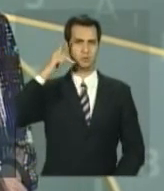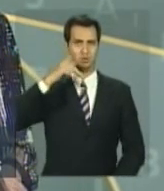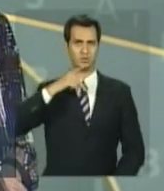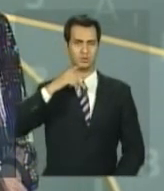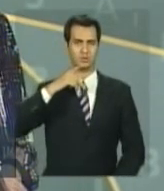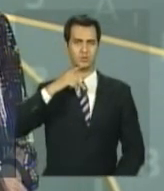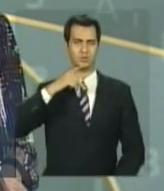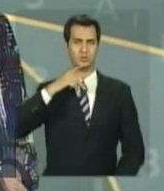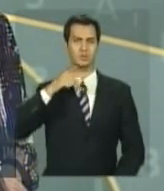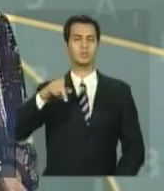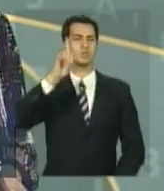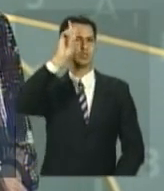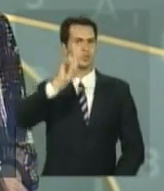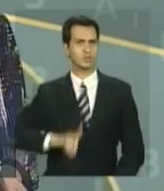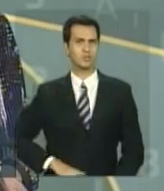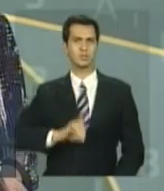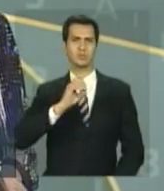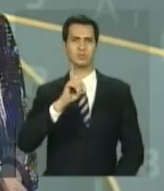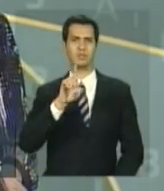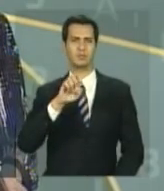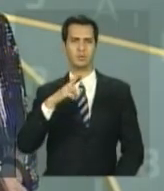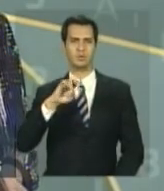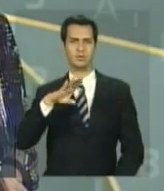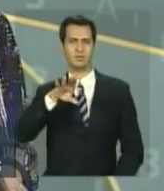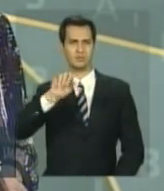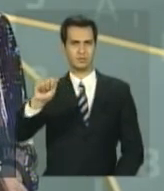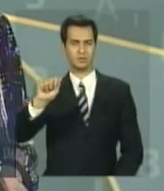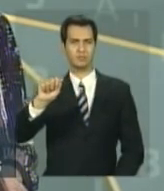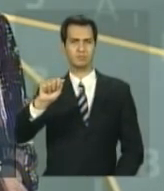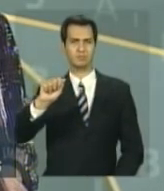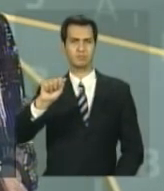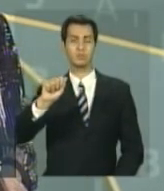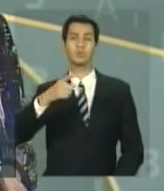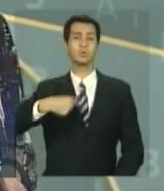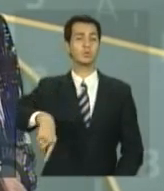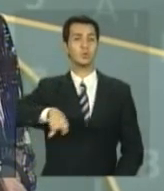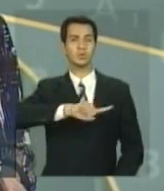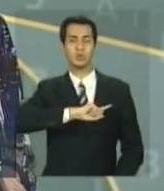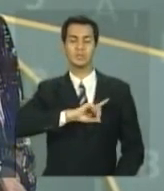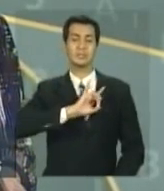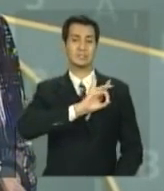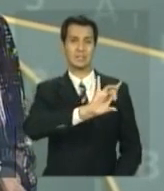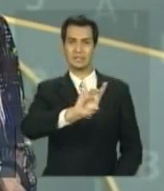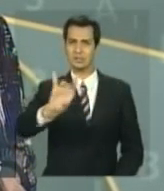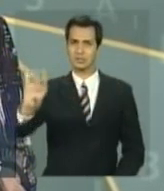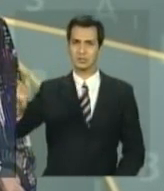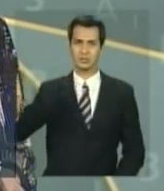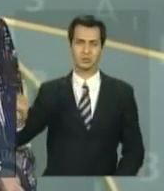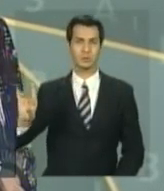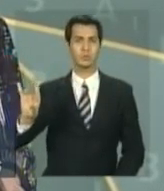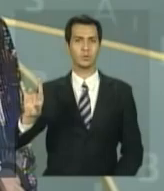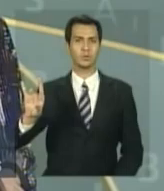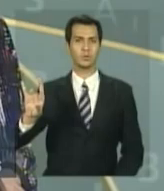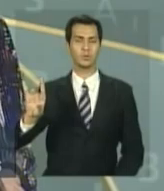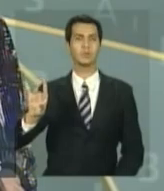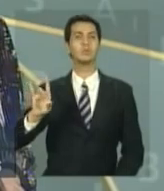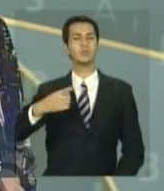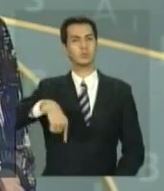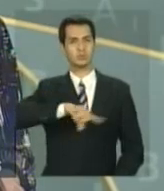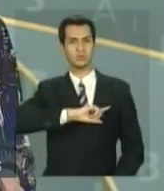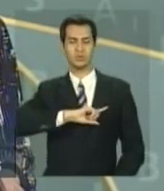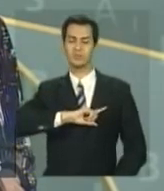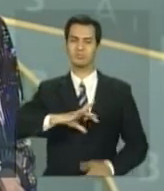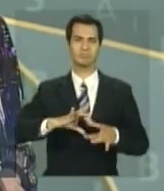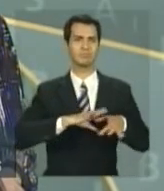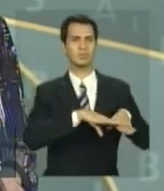os inalienáveis direitos democráticos. É o fato de sermos, cada um de nós, iguais, porque